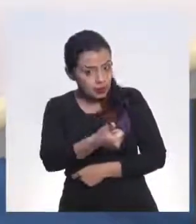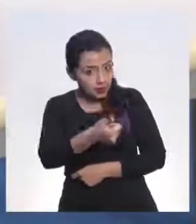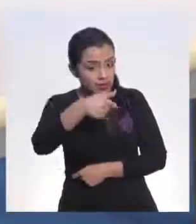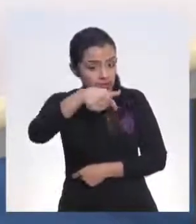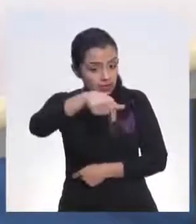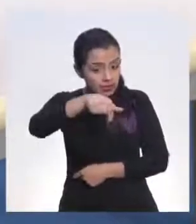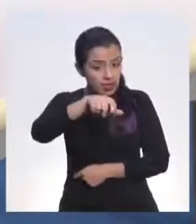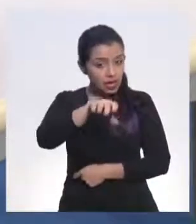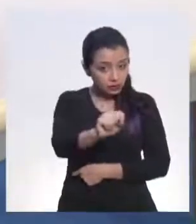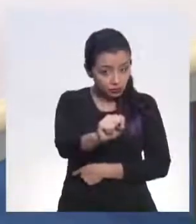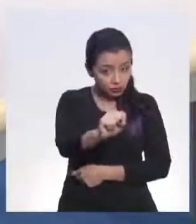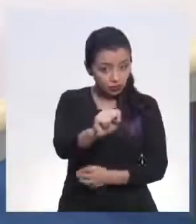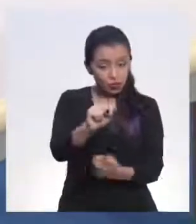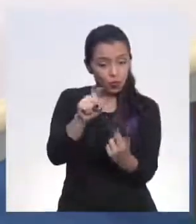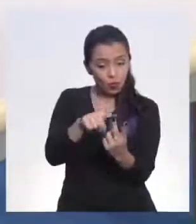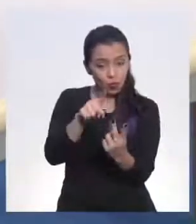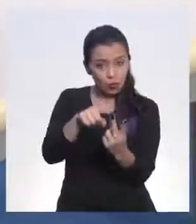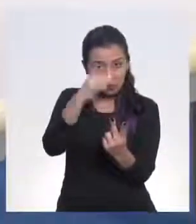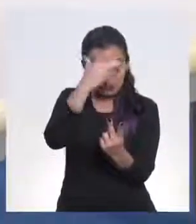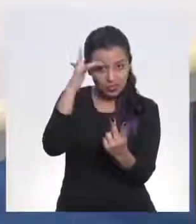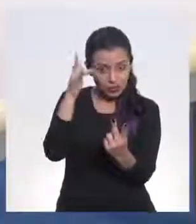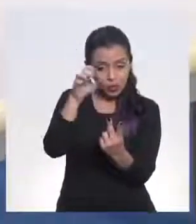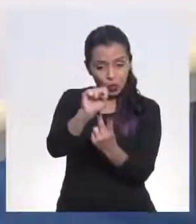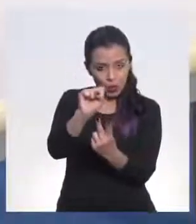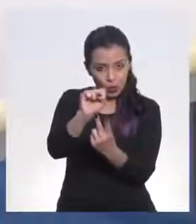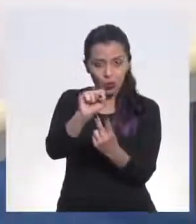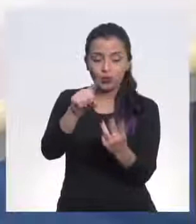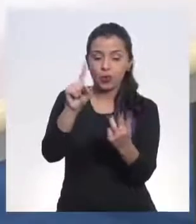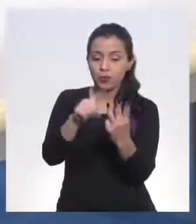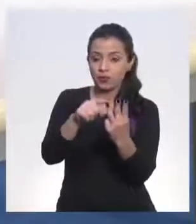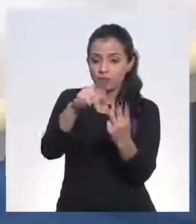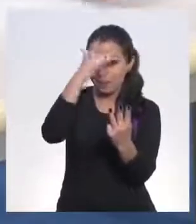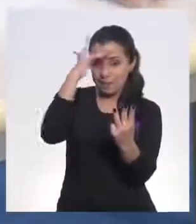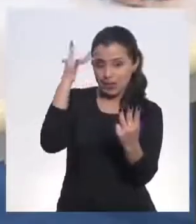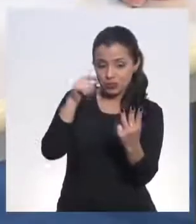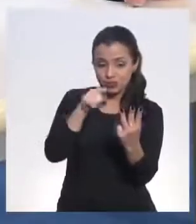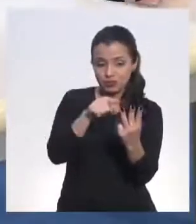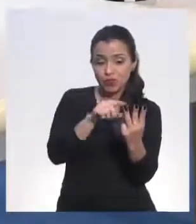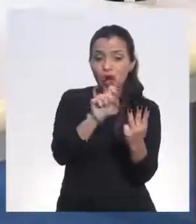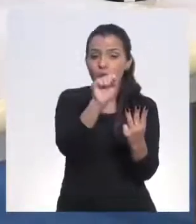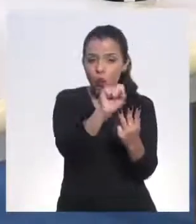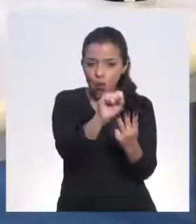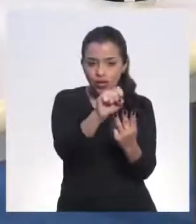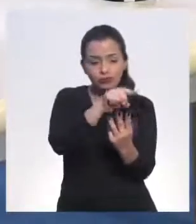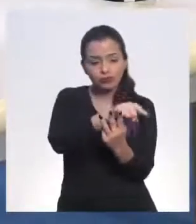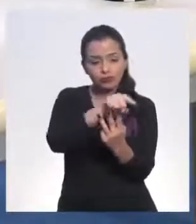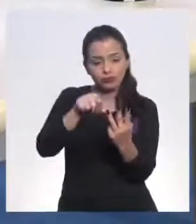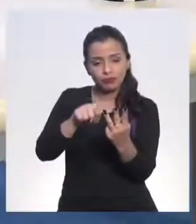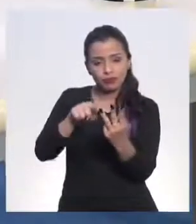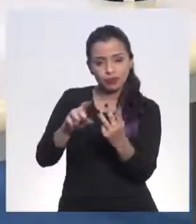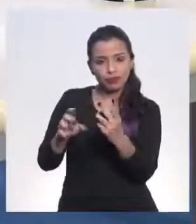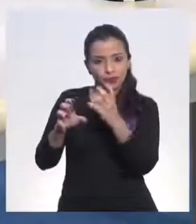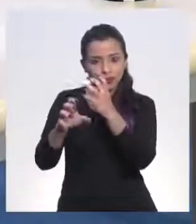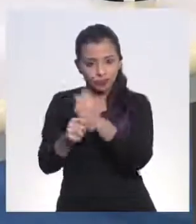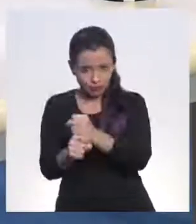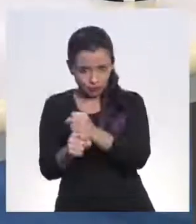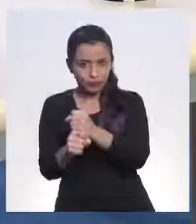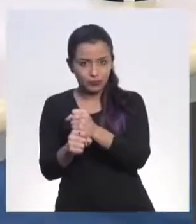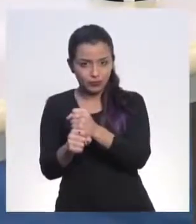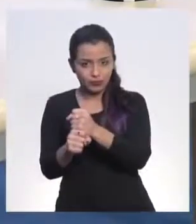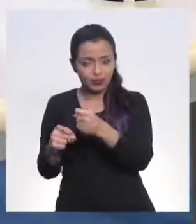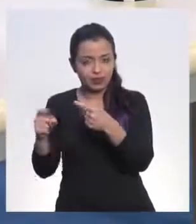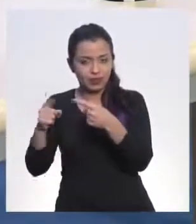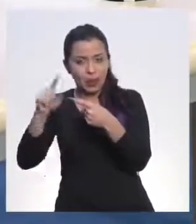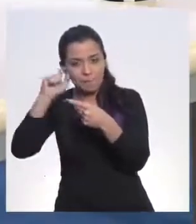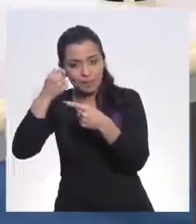5, 6, 7, 8 para o segundo jogador. E aí vão sobrar 8 aqui para o terceiro jogador.